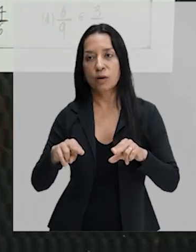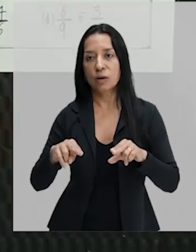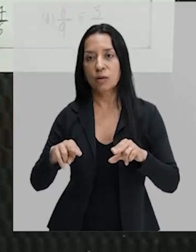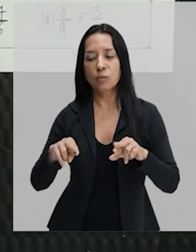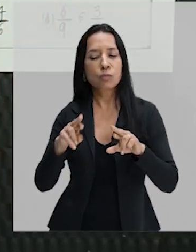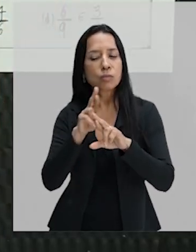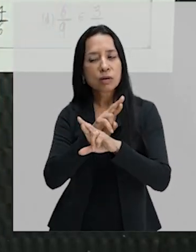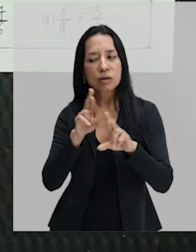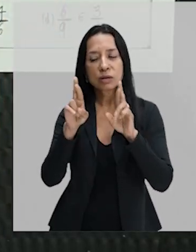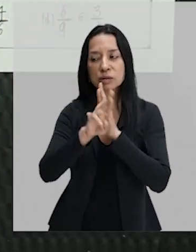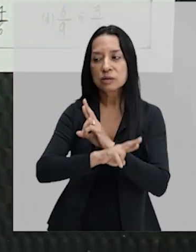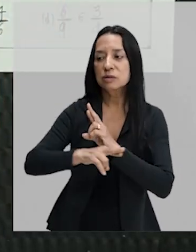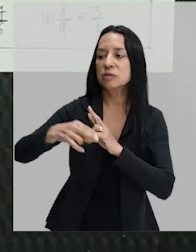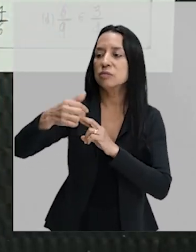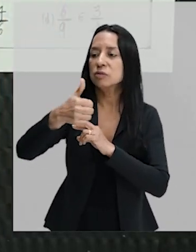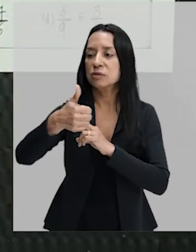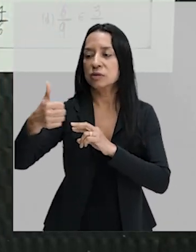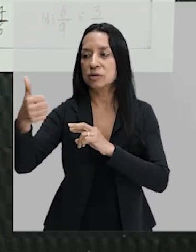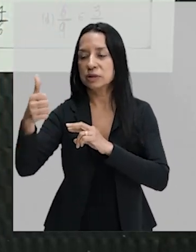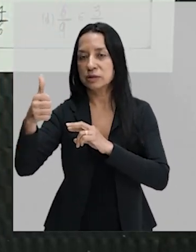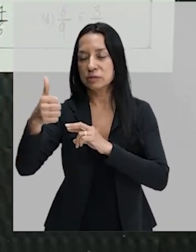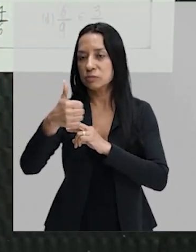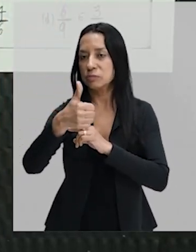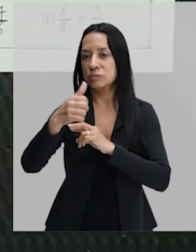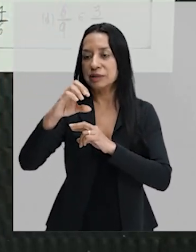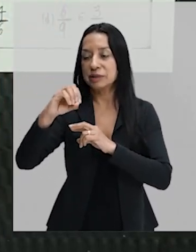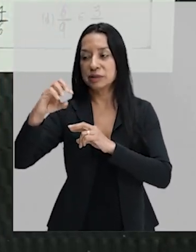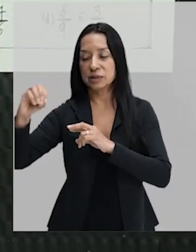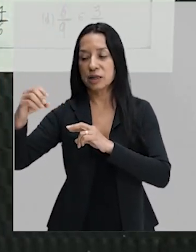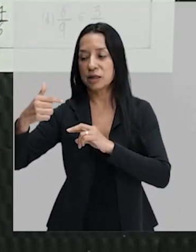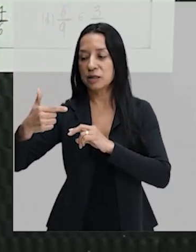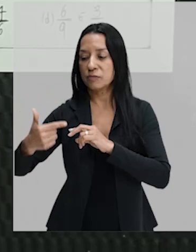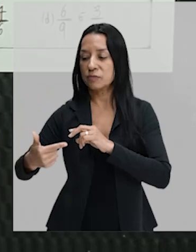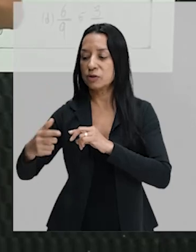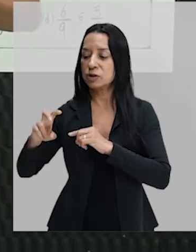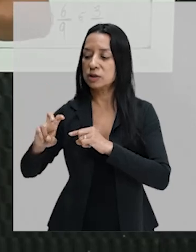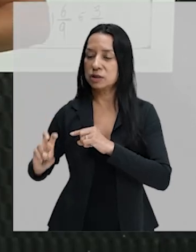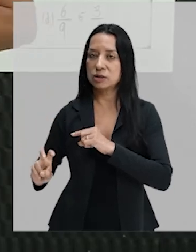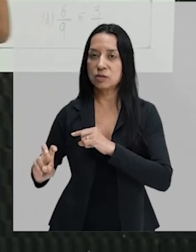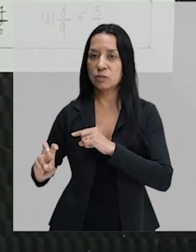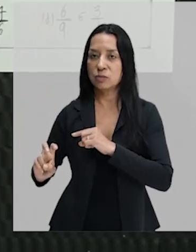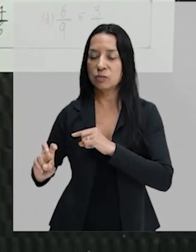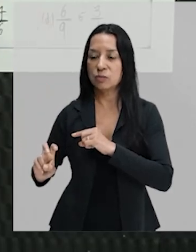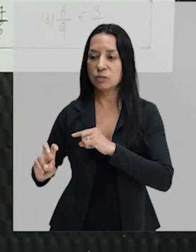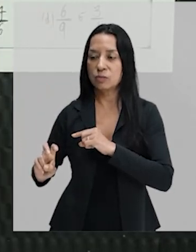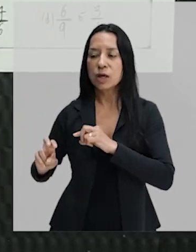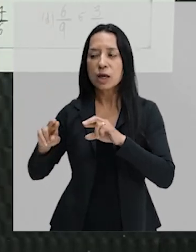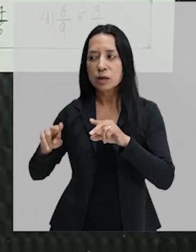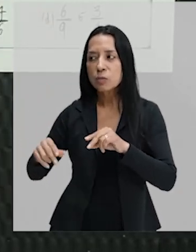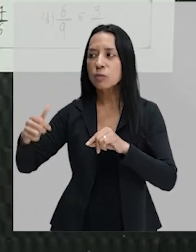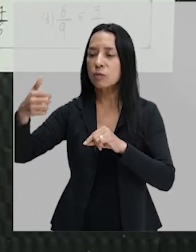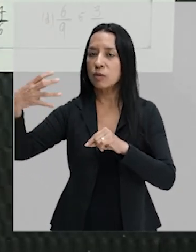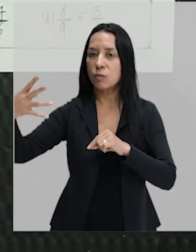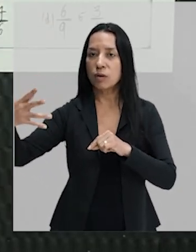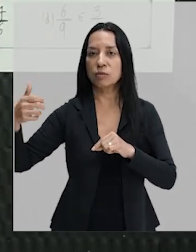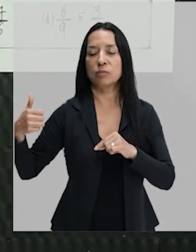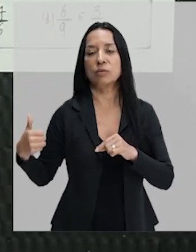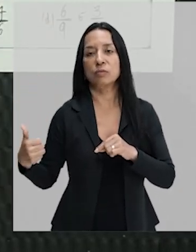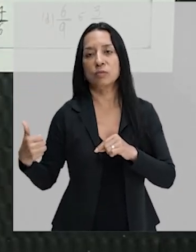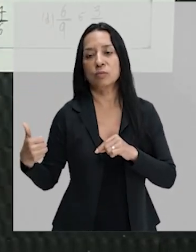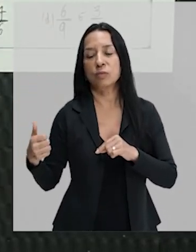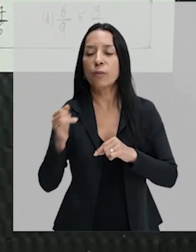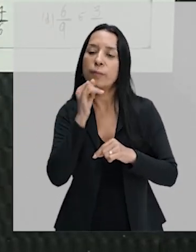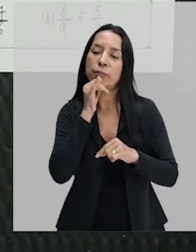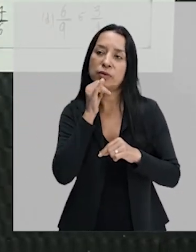que também é uma relação de 4 para 1. Tanto é que a gente lê, como é que eu leio uma proporção? Que 48 está